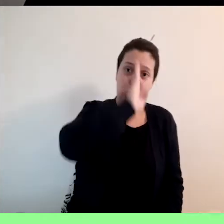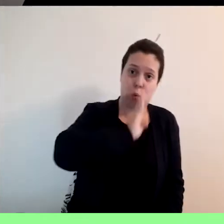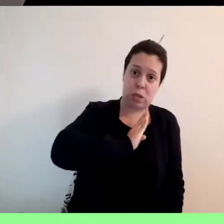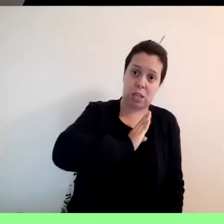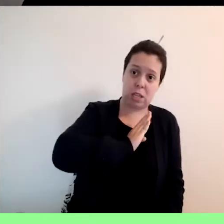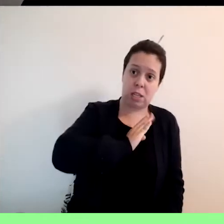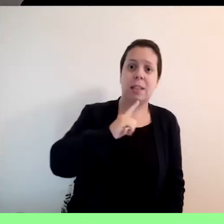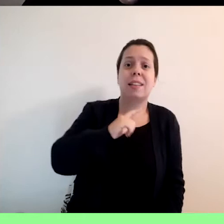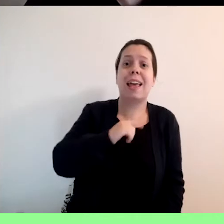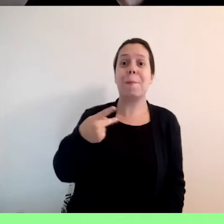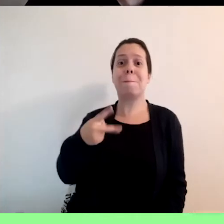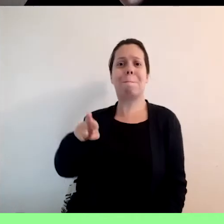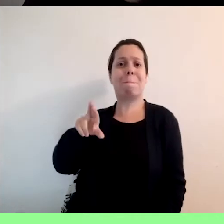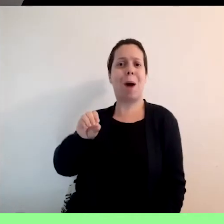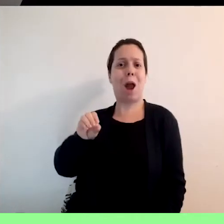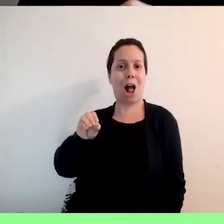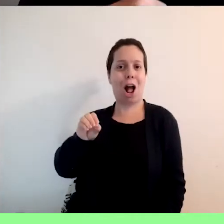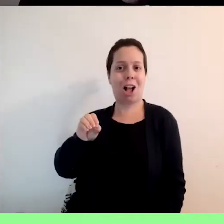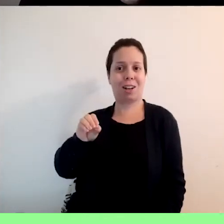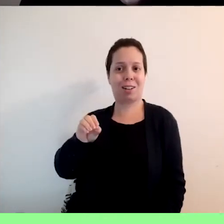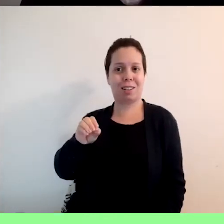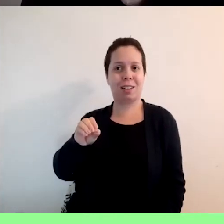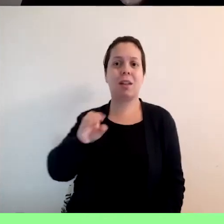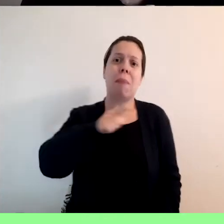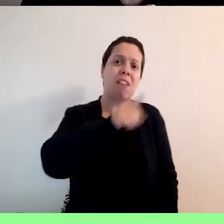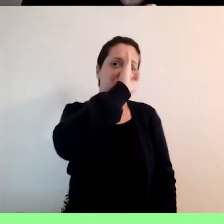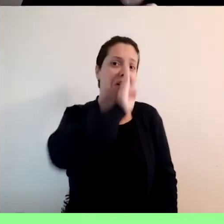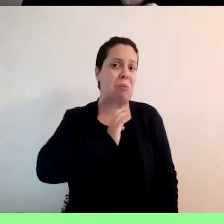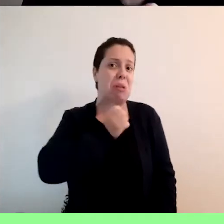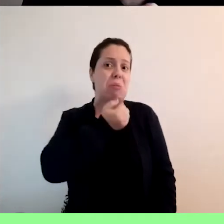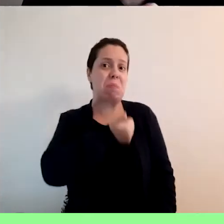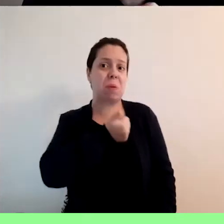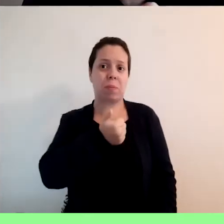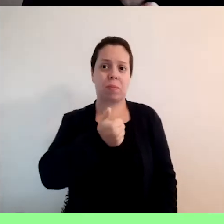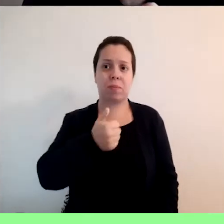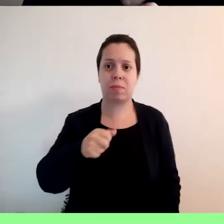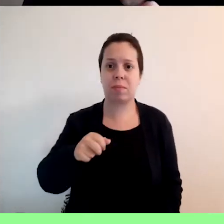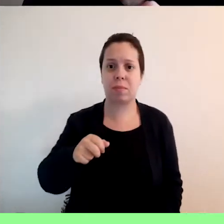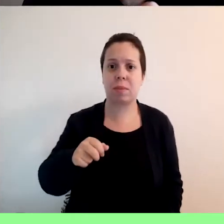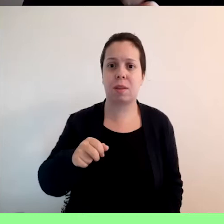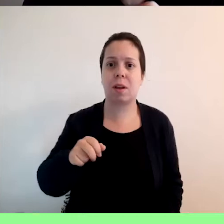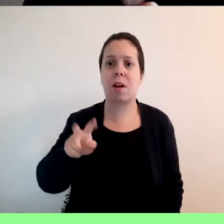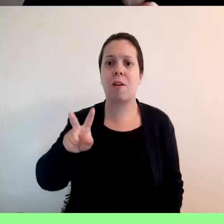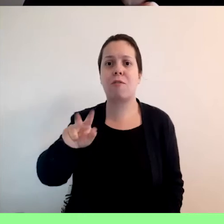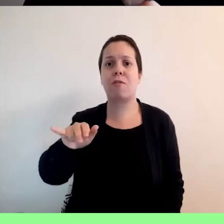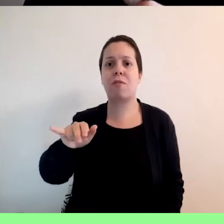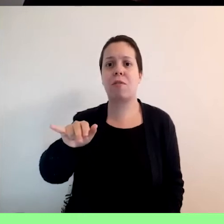outras funcionalidades, mas o gratuito funciona bem. Chama Visor.io.